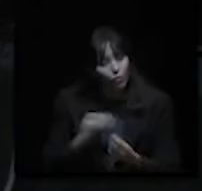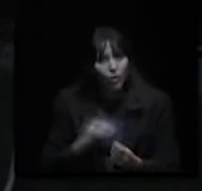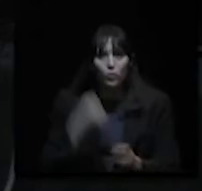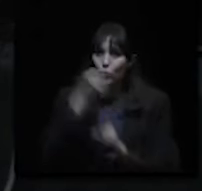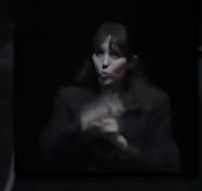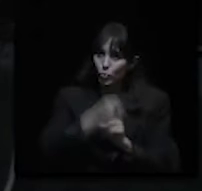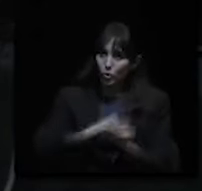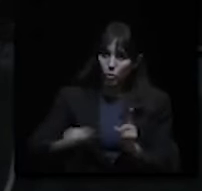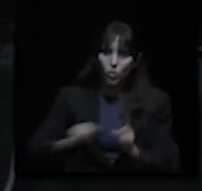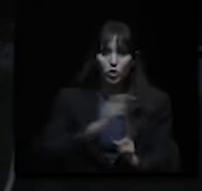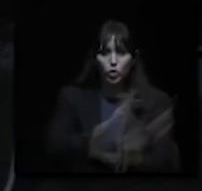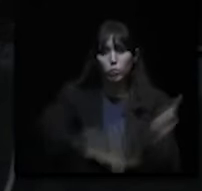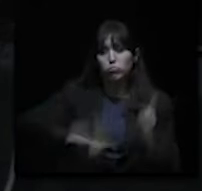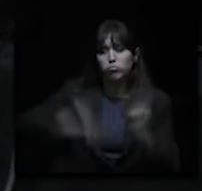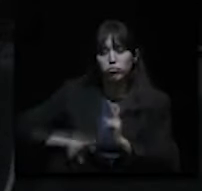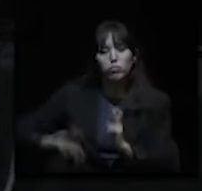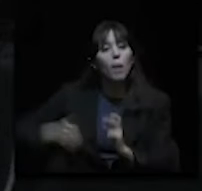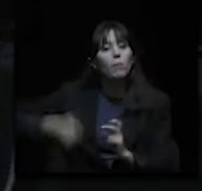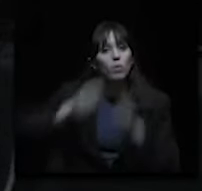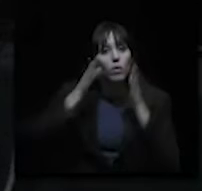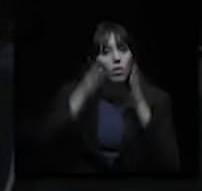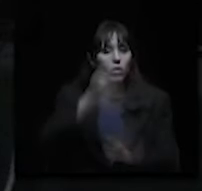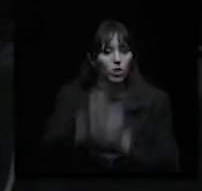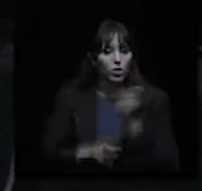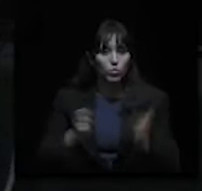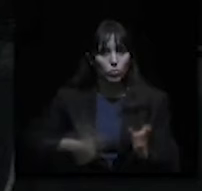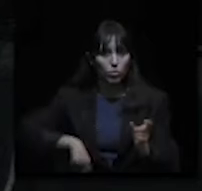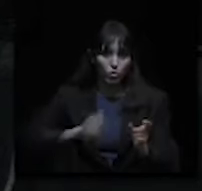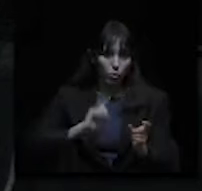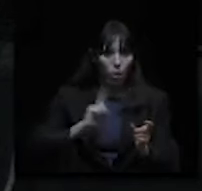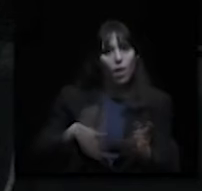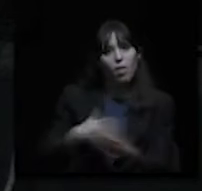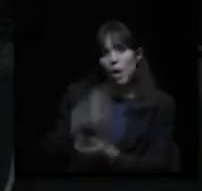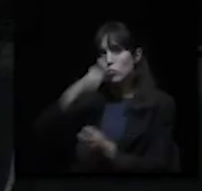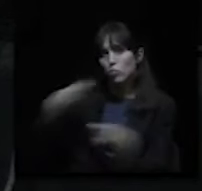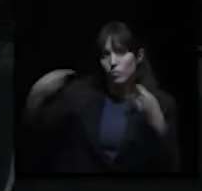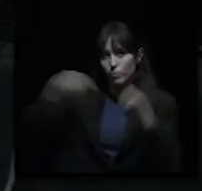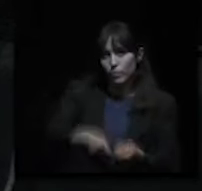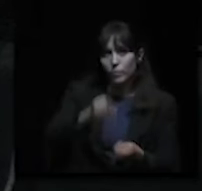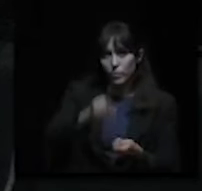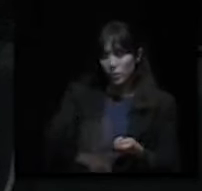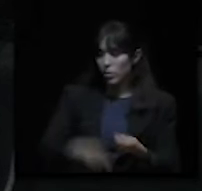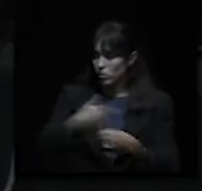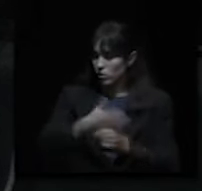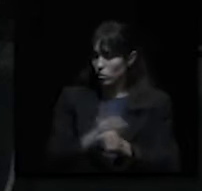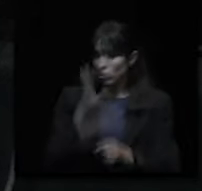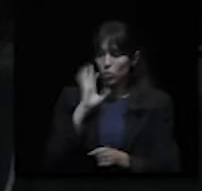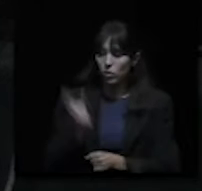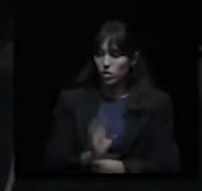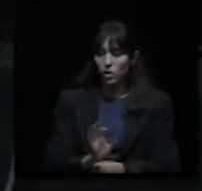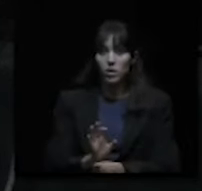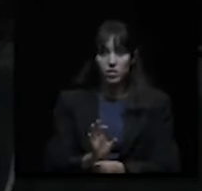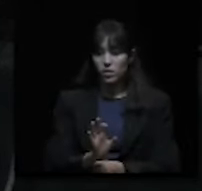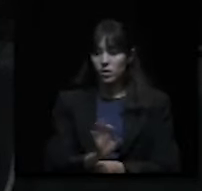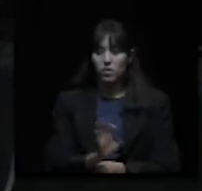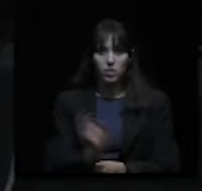especulação imobiliária e dar prioridade às pessoas e não aos investidores imobiliários, nem ao setor hoteleiro. E, sobretudo, nesta altura de grande emergência, garantir